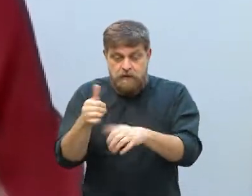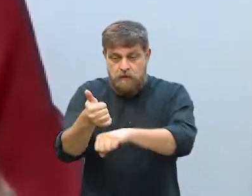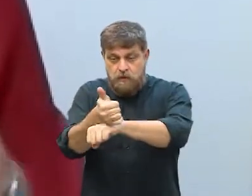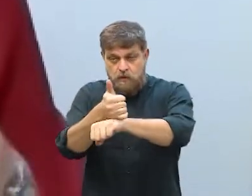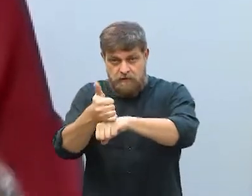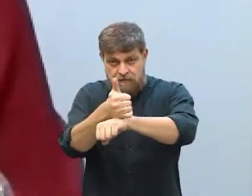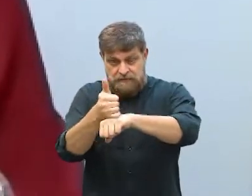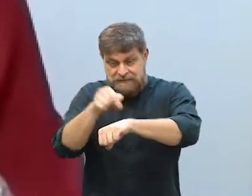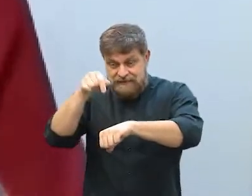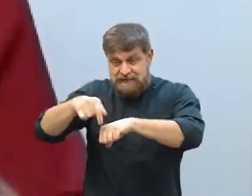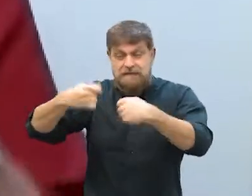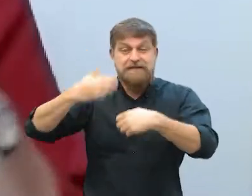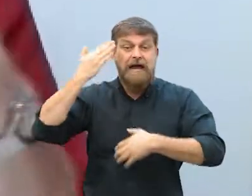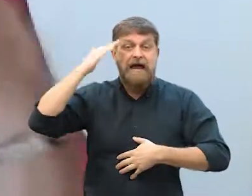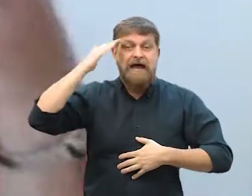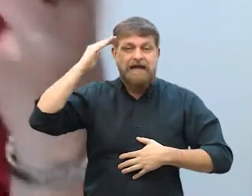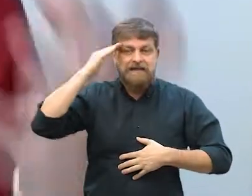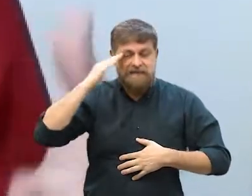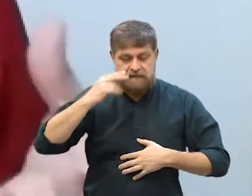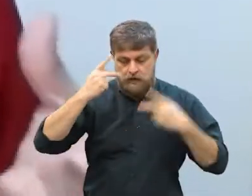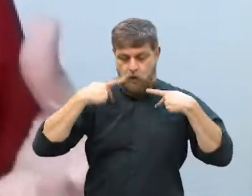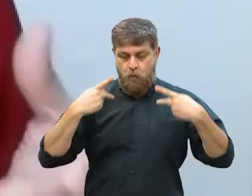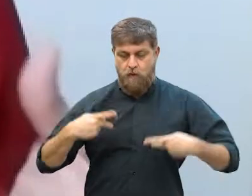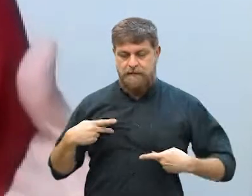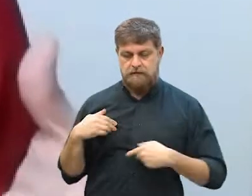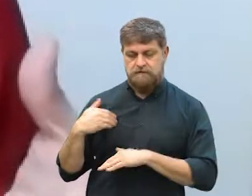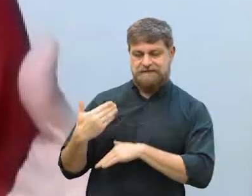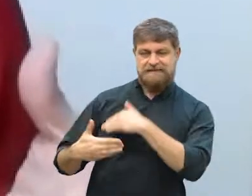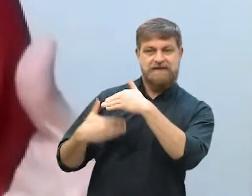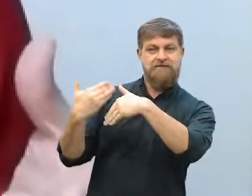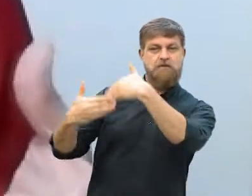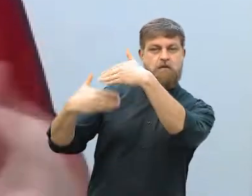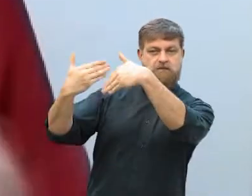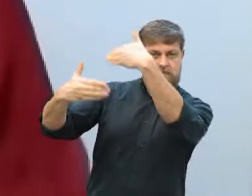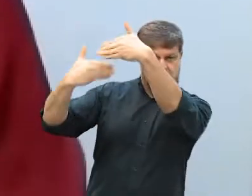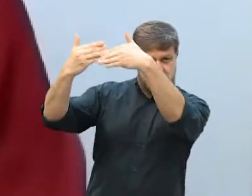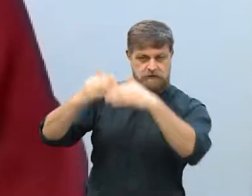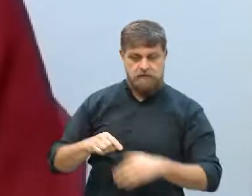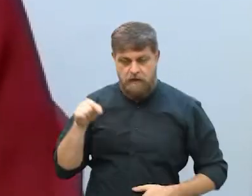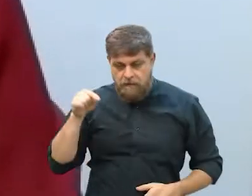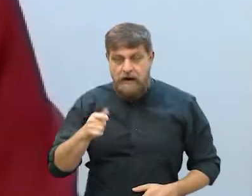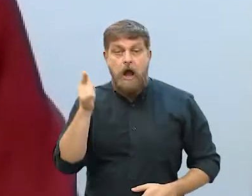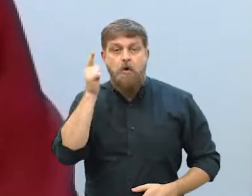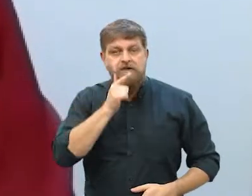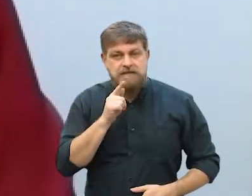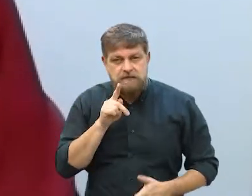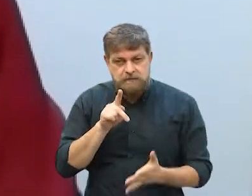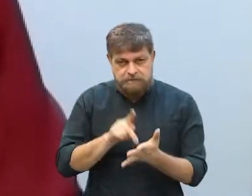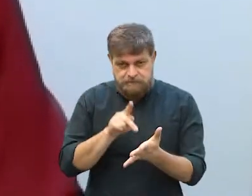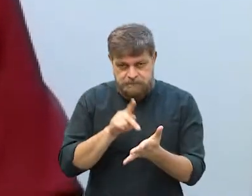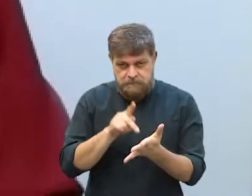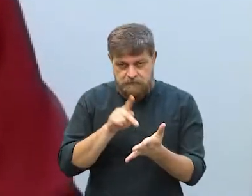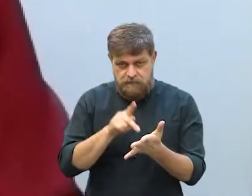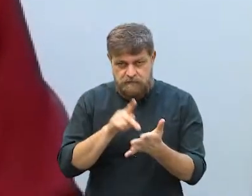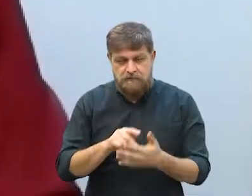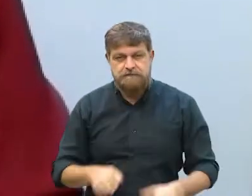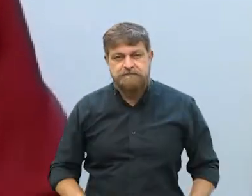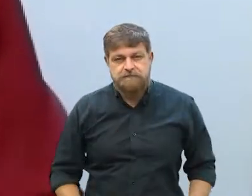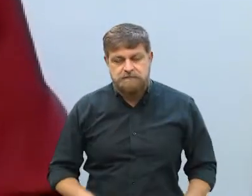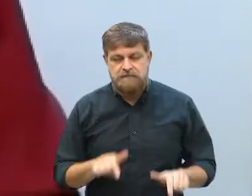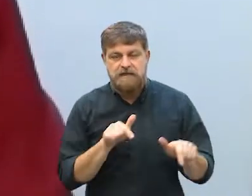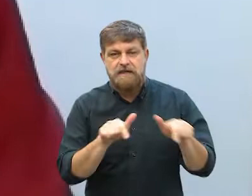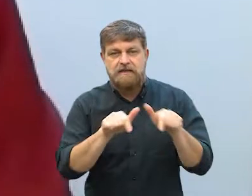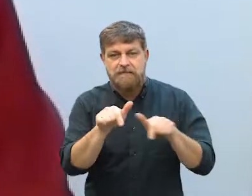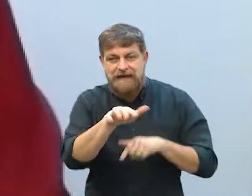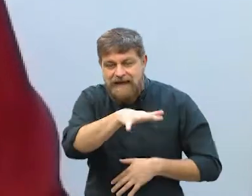precisa entender do desenvolvimento humano como um todo, para que ele possa realmente trabalhar